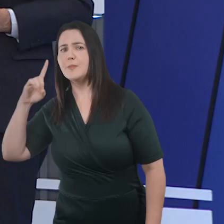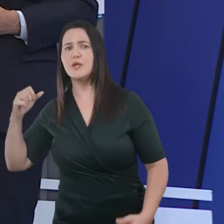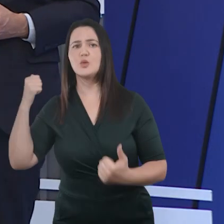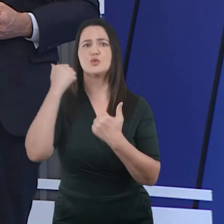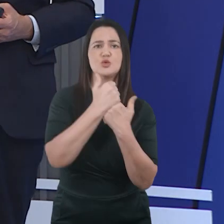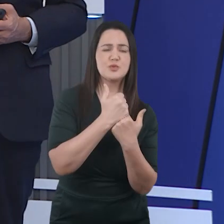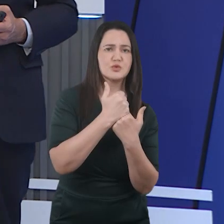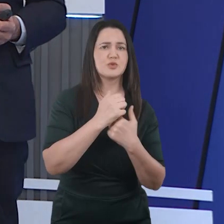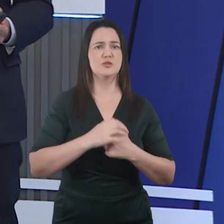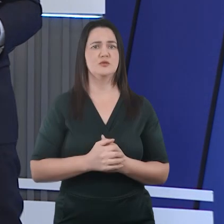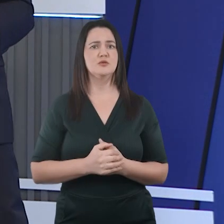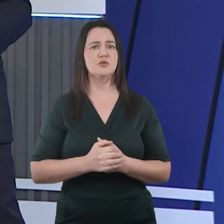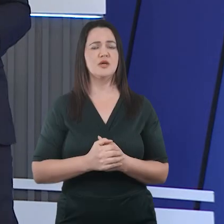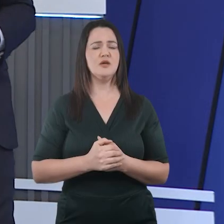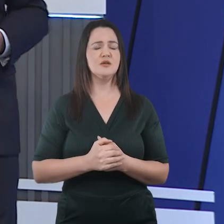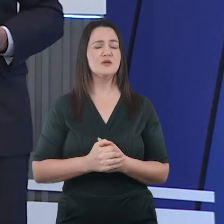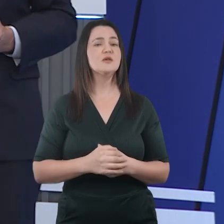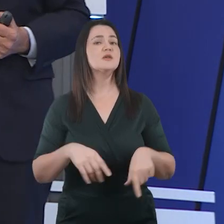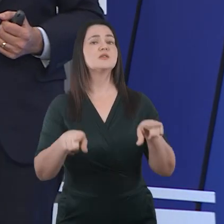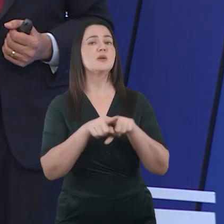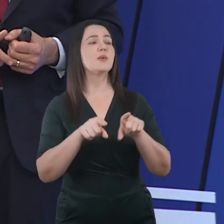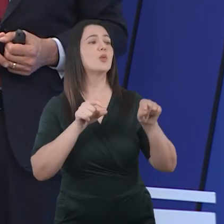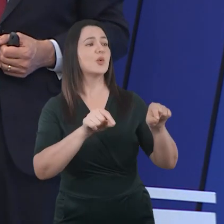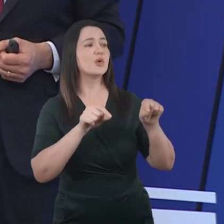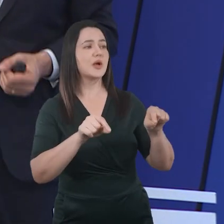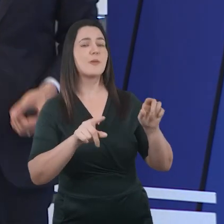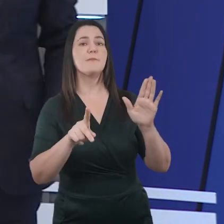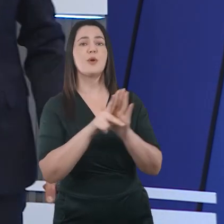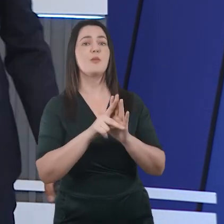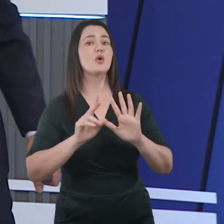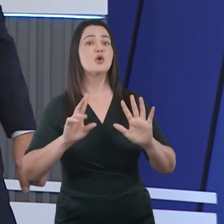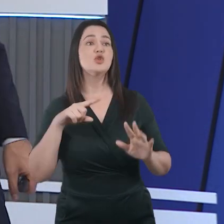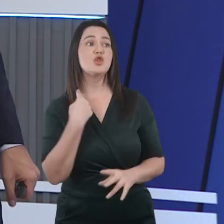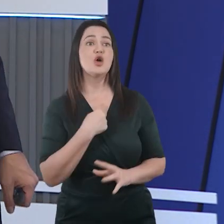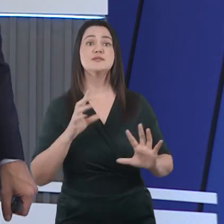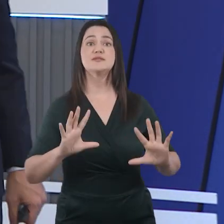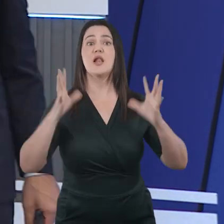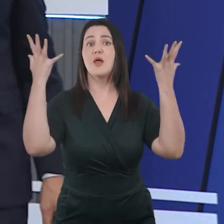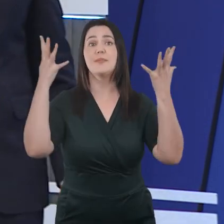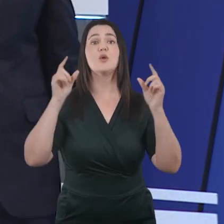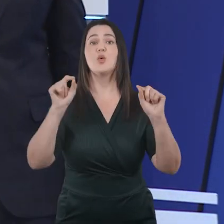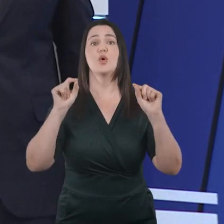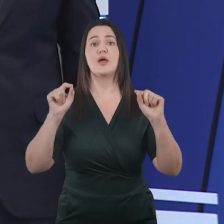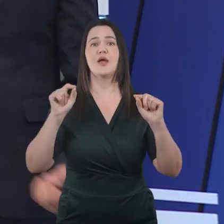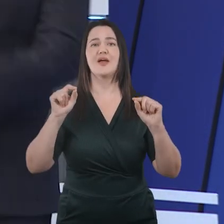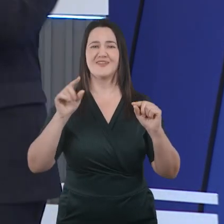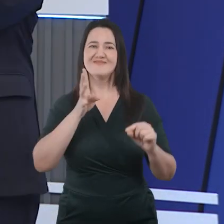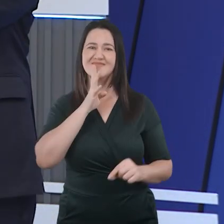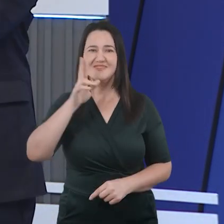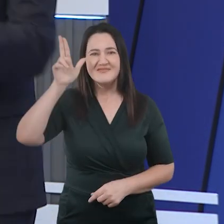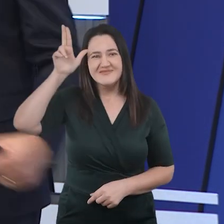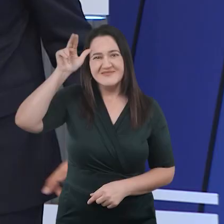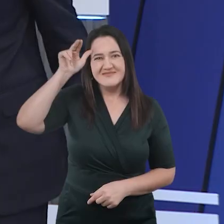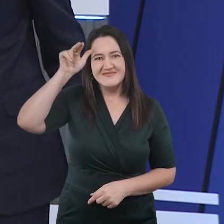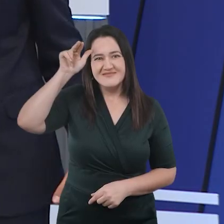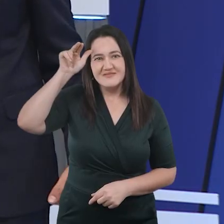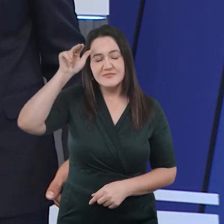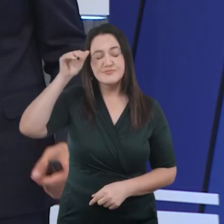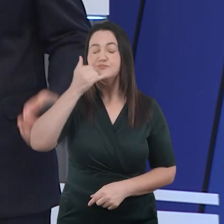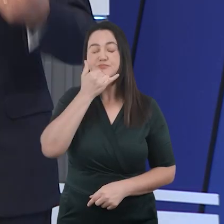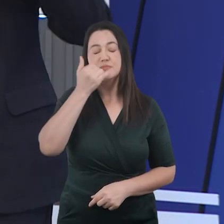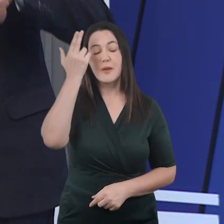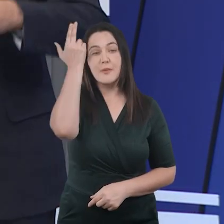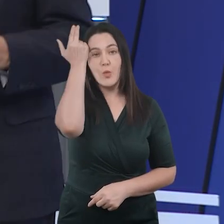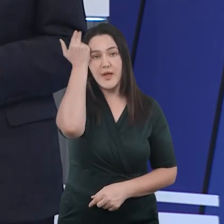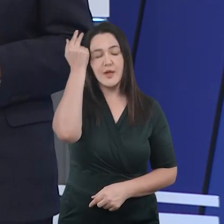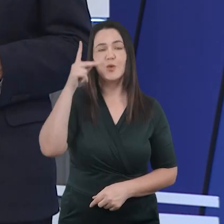época. O que a Bíblia nos aponta é que existe uma verdade. E o que esta citação aqui